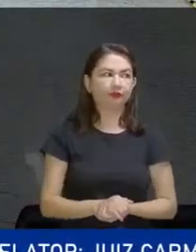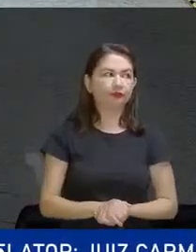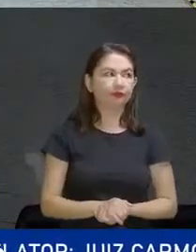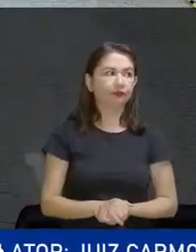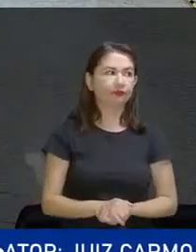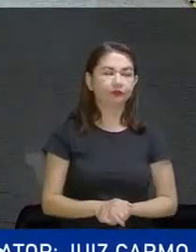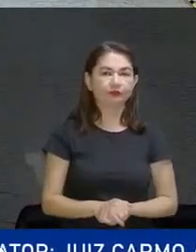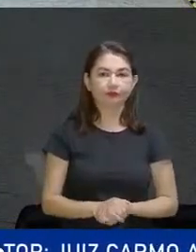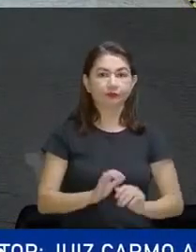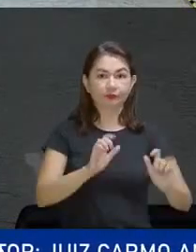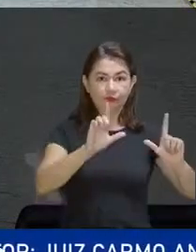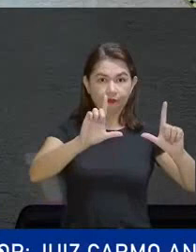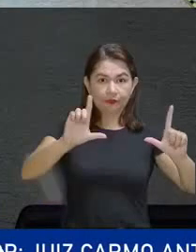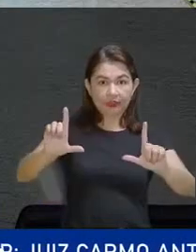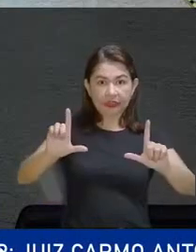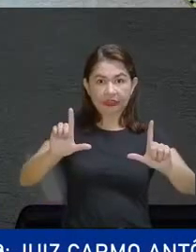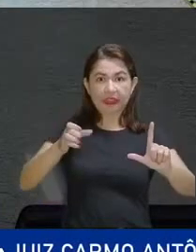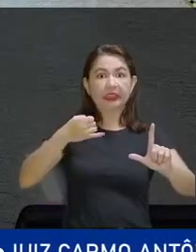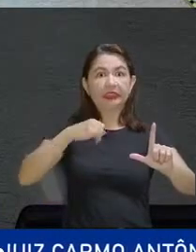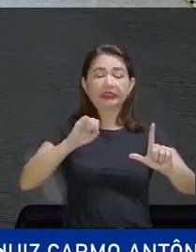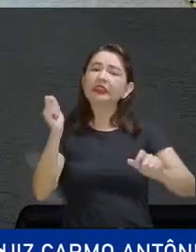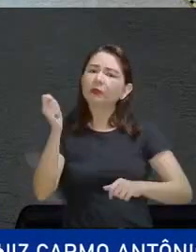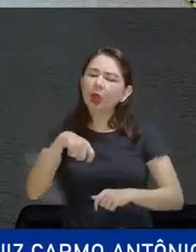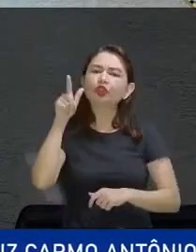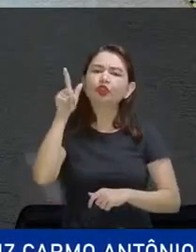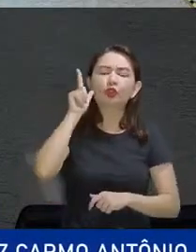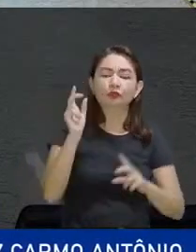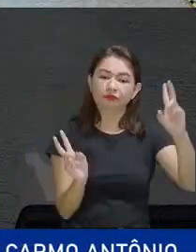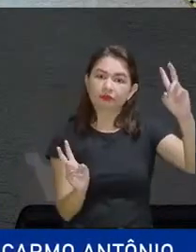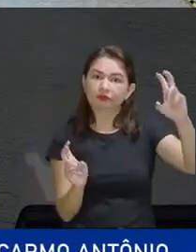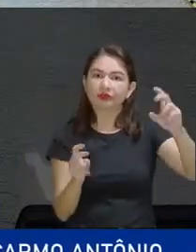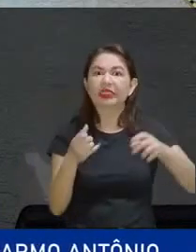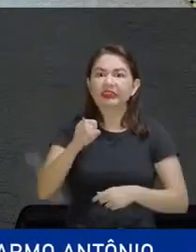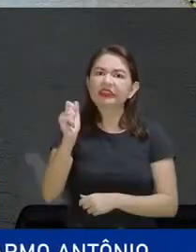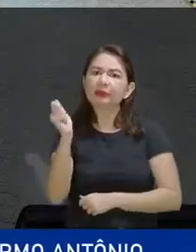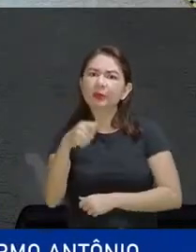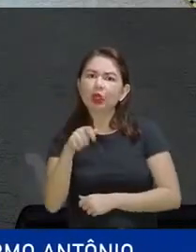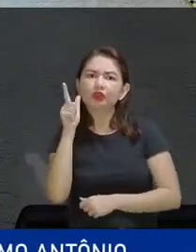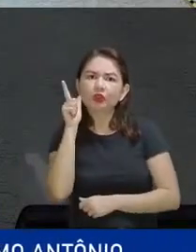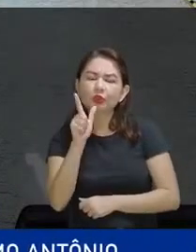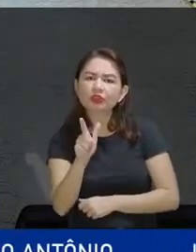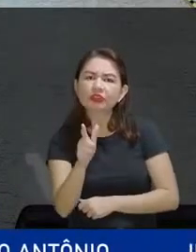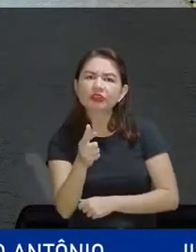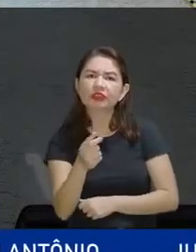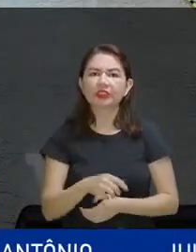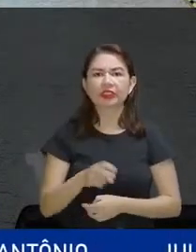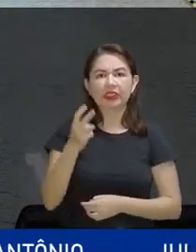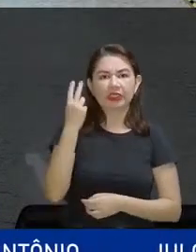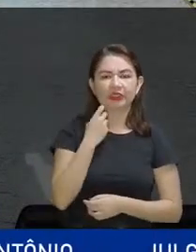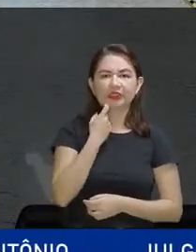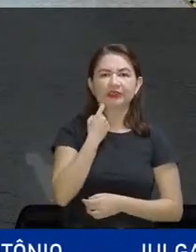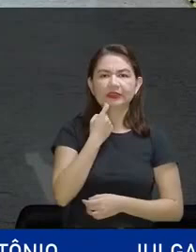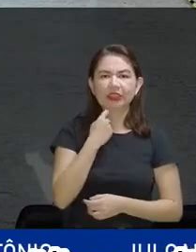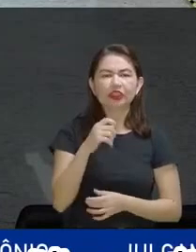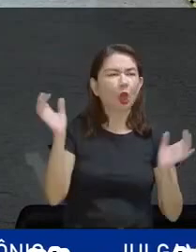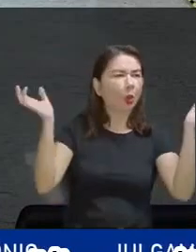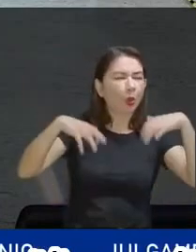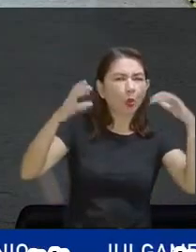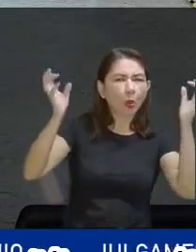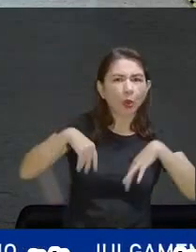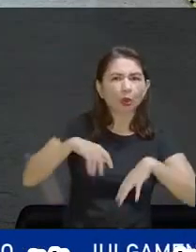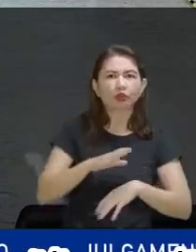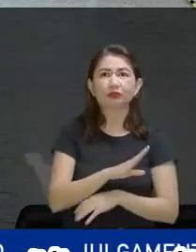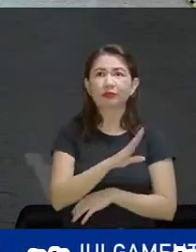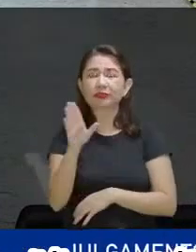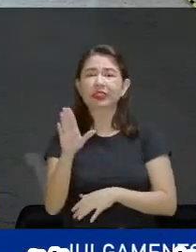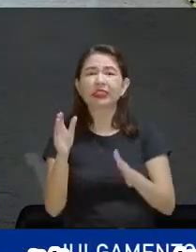Aqui está. Se puder conseguir cedo de sexta-feira, já vai ajudar. Aí manda o nome do Pix e muita chuva aqui. Estava indo lá para a casa da